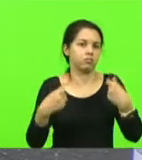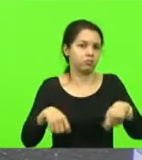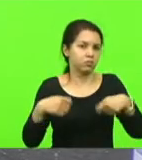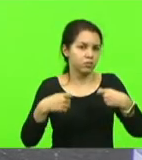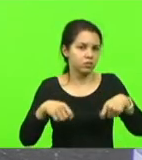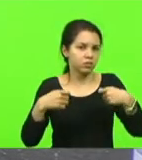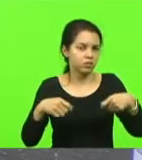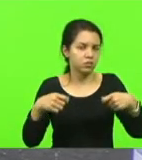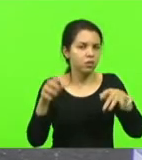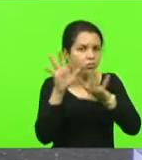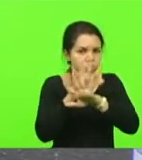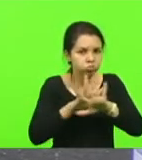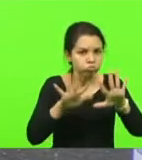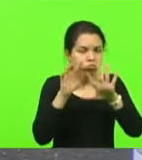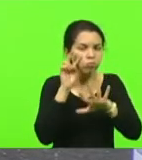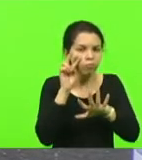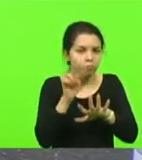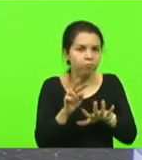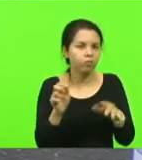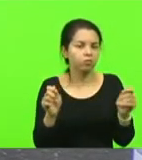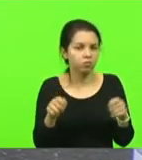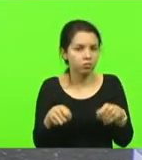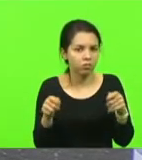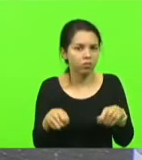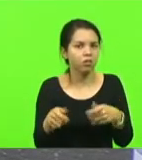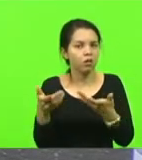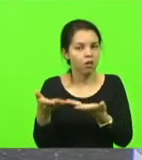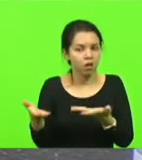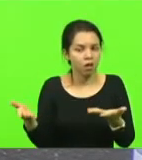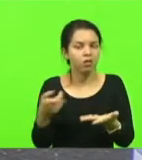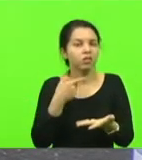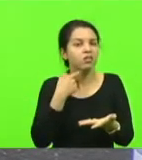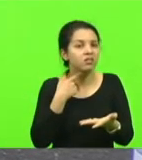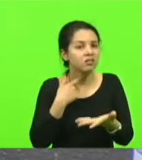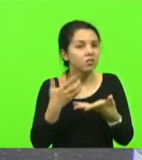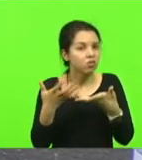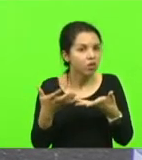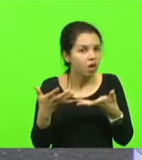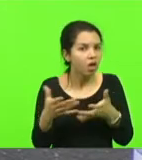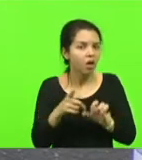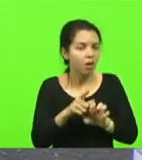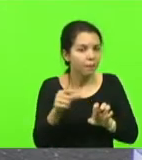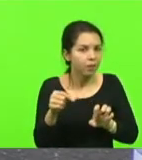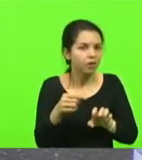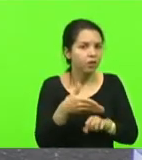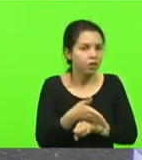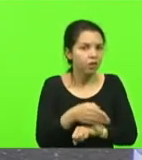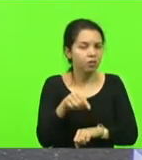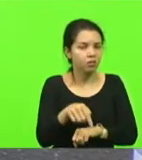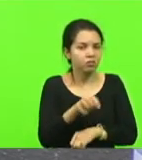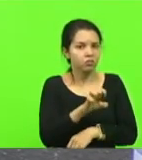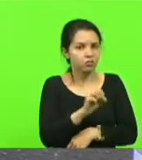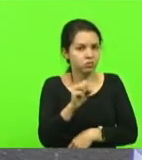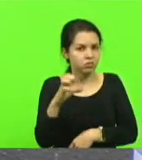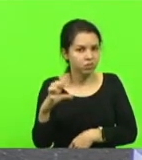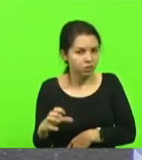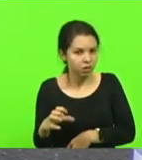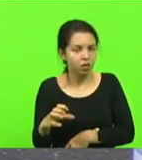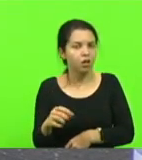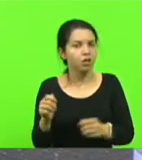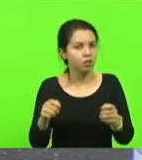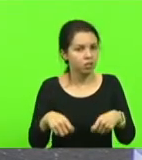de forma a que aqueles que desejam empreender tenham no Estado